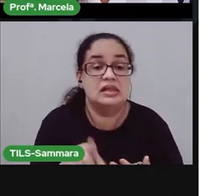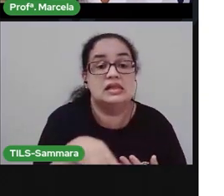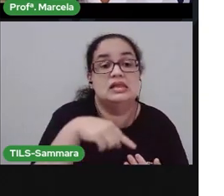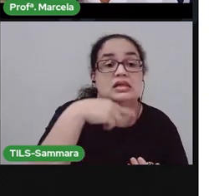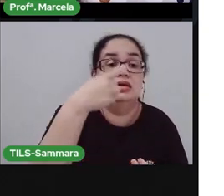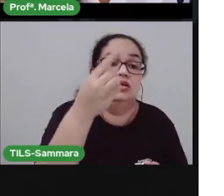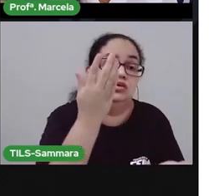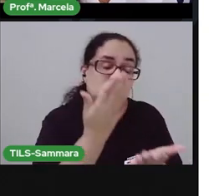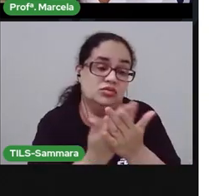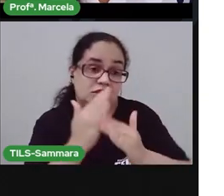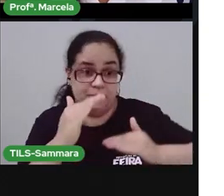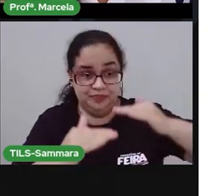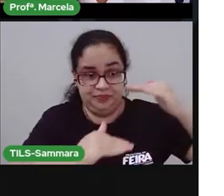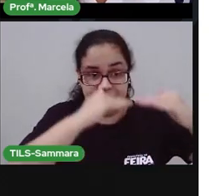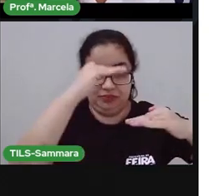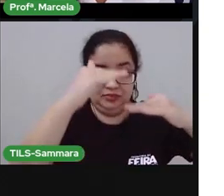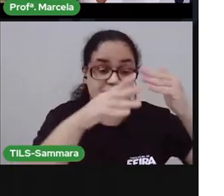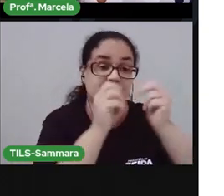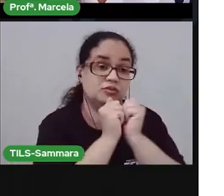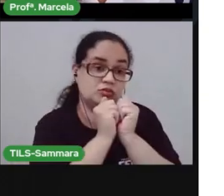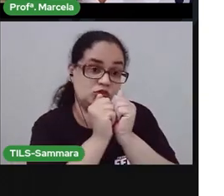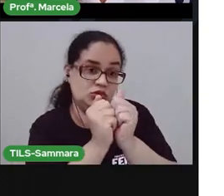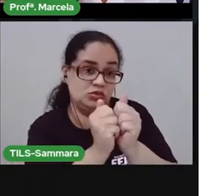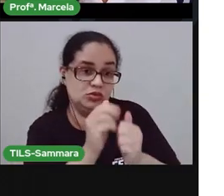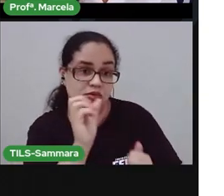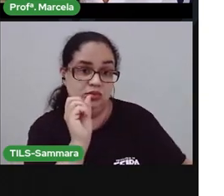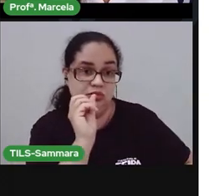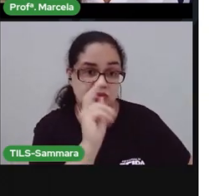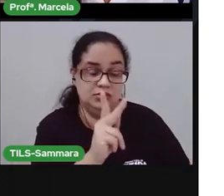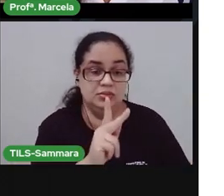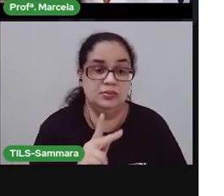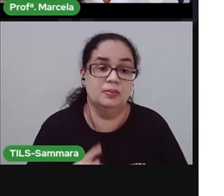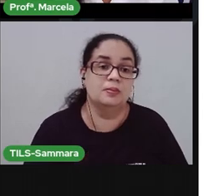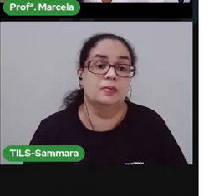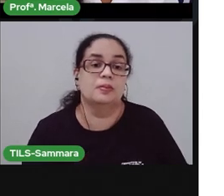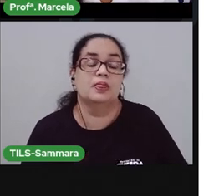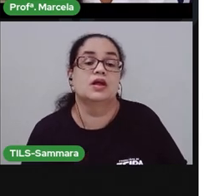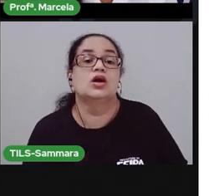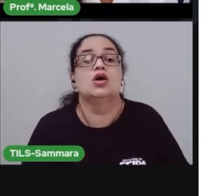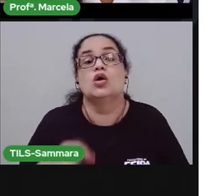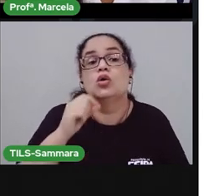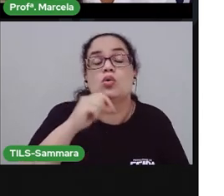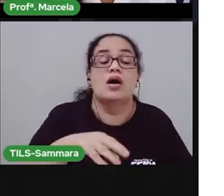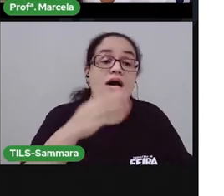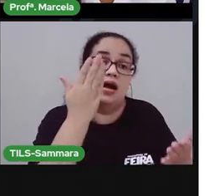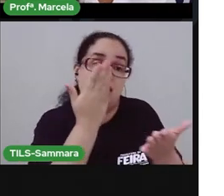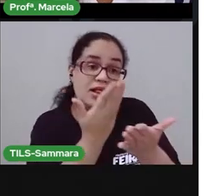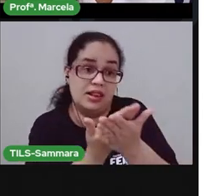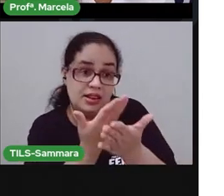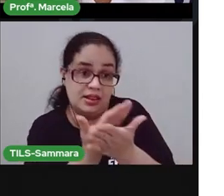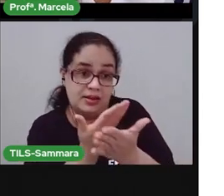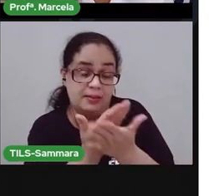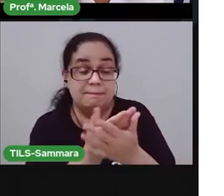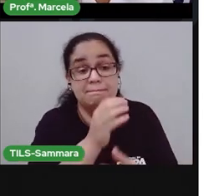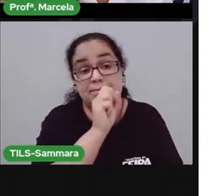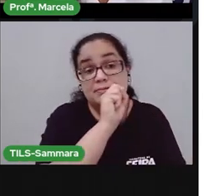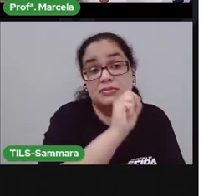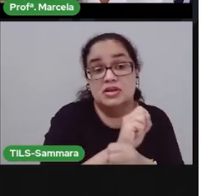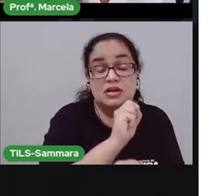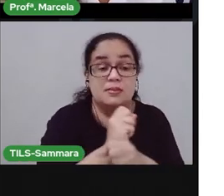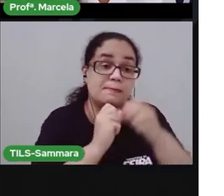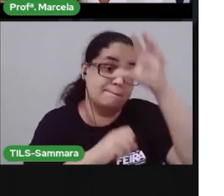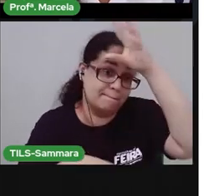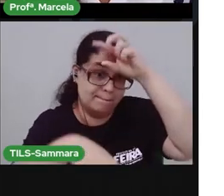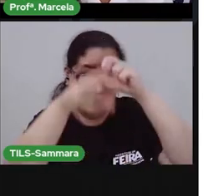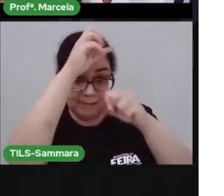vai desenvolver juntos, tá bom? Qual é a intenção dessa aula? O que é que eu espero que você aprenda com